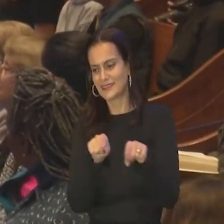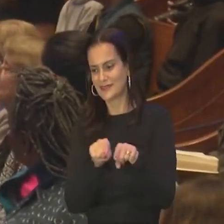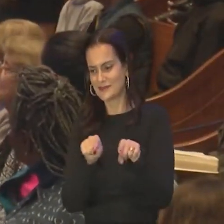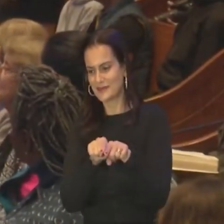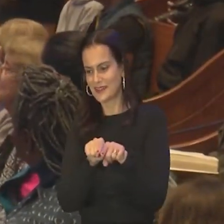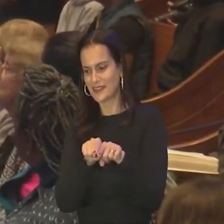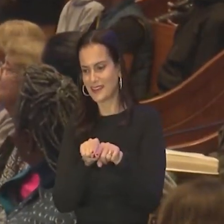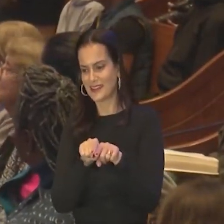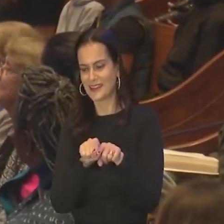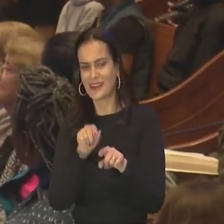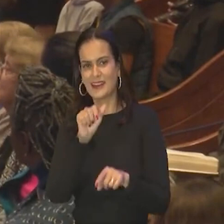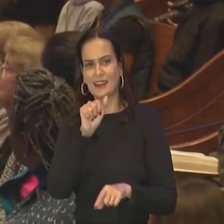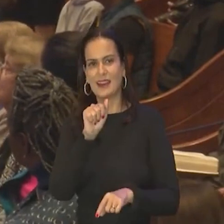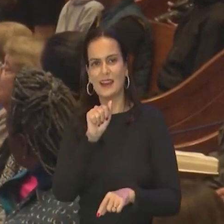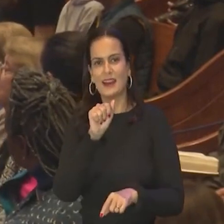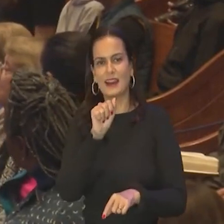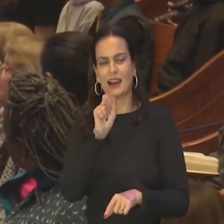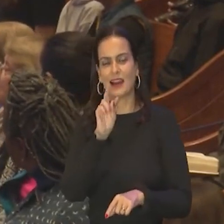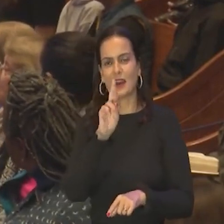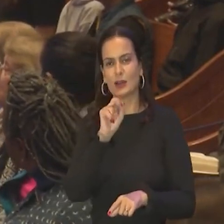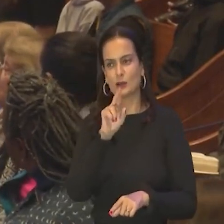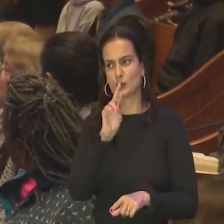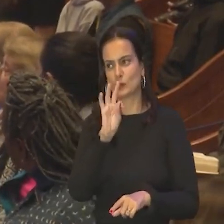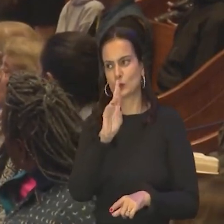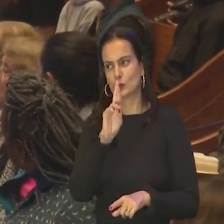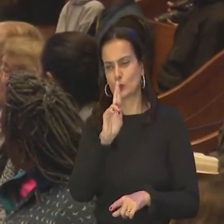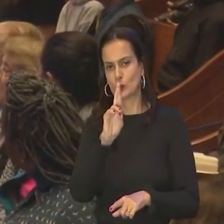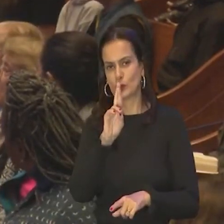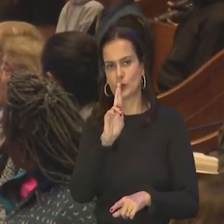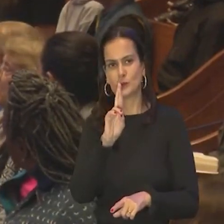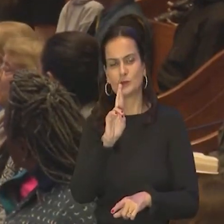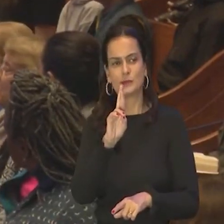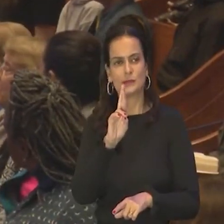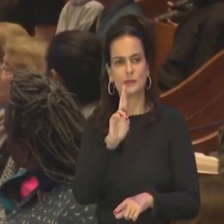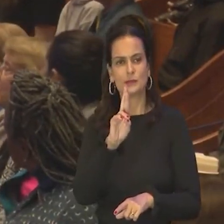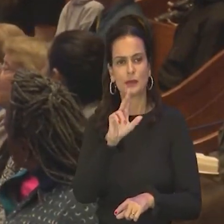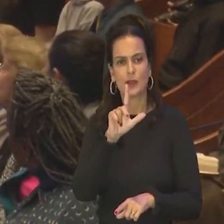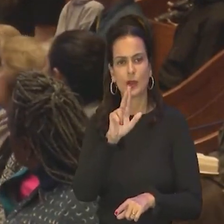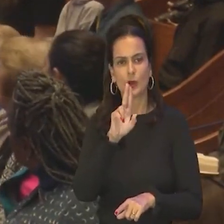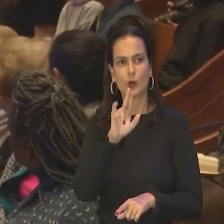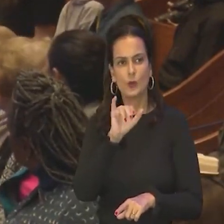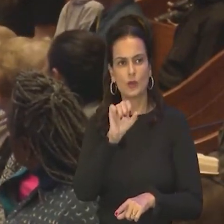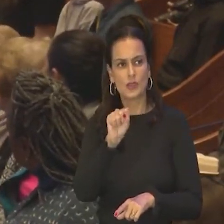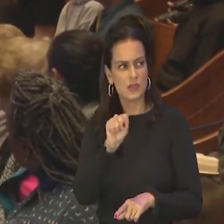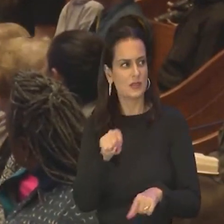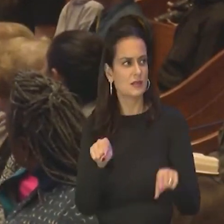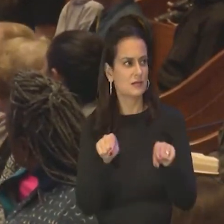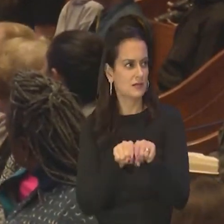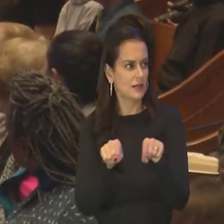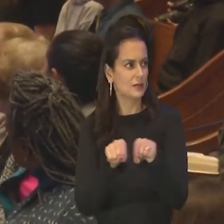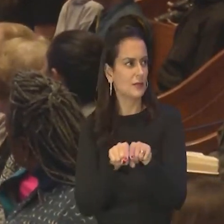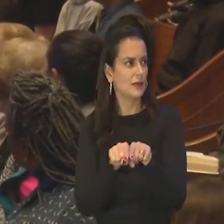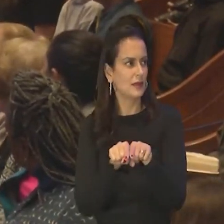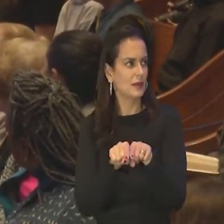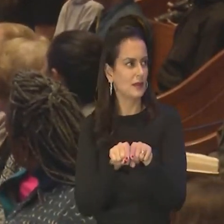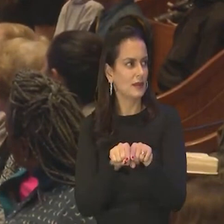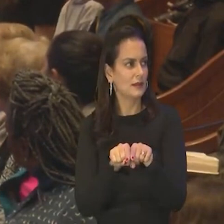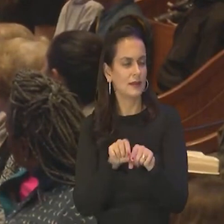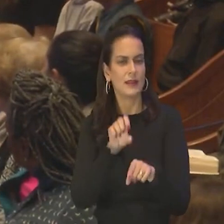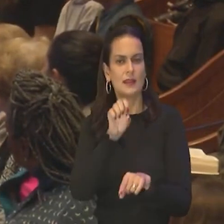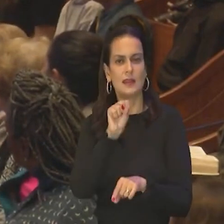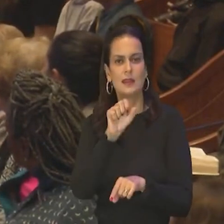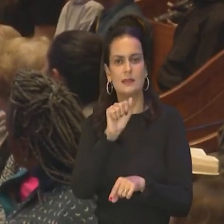A Arthur Bernardes. O Luiz Eduardo também está presente. A